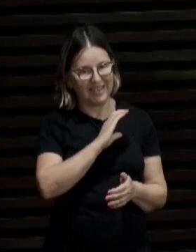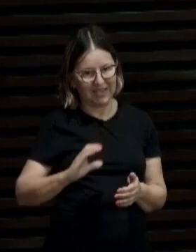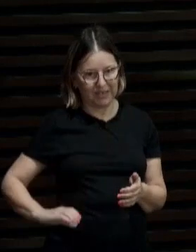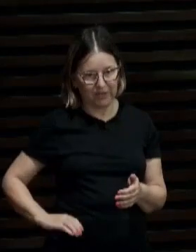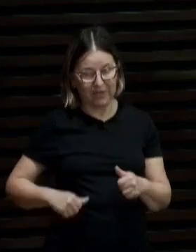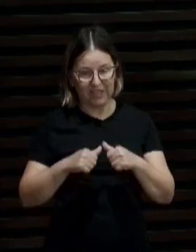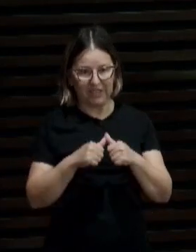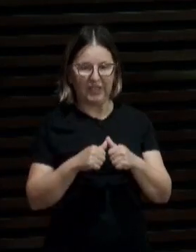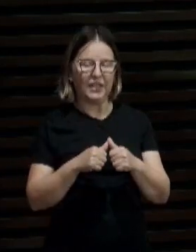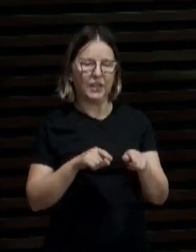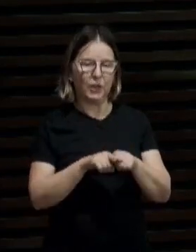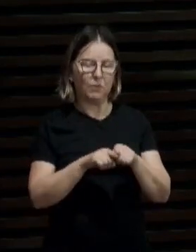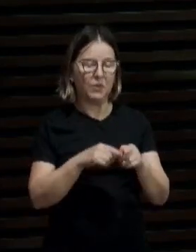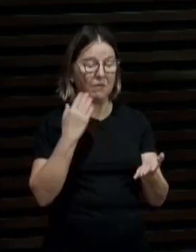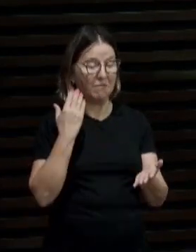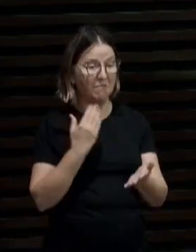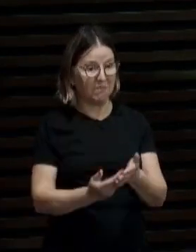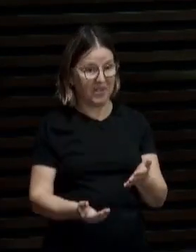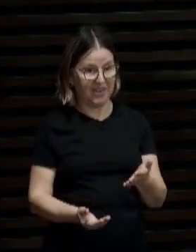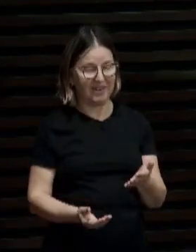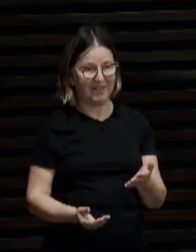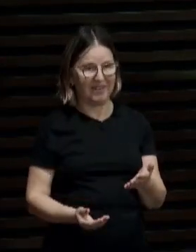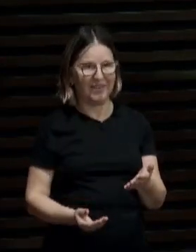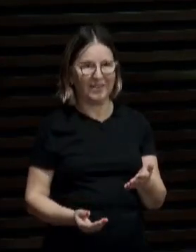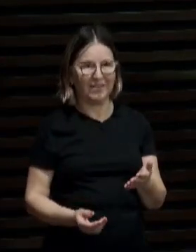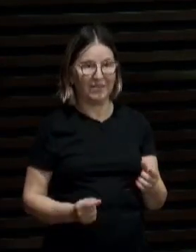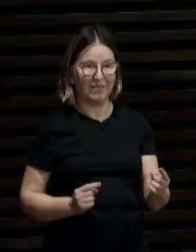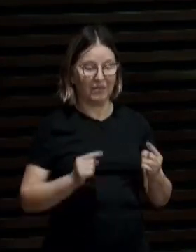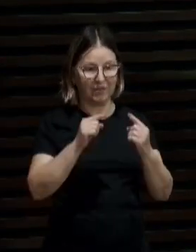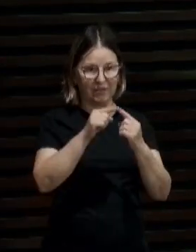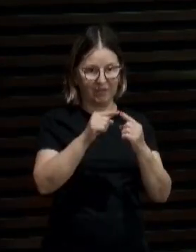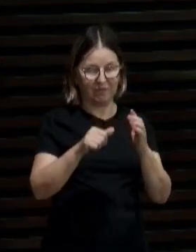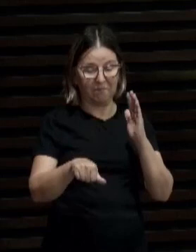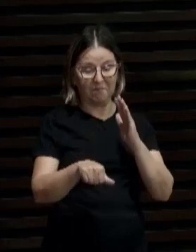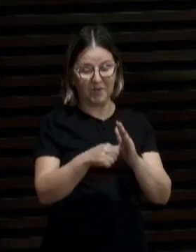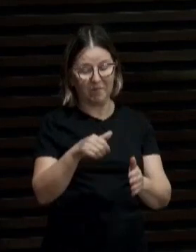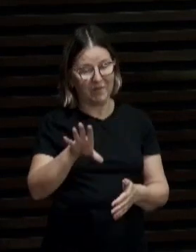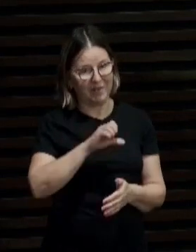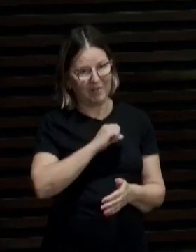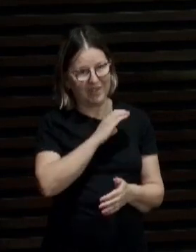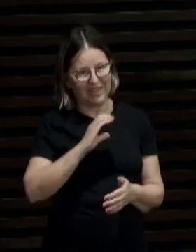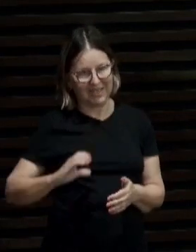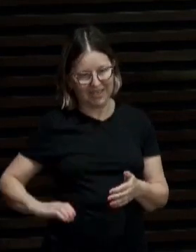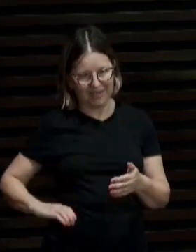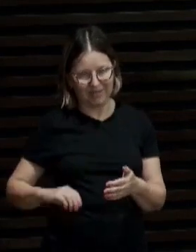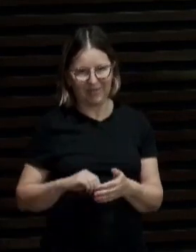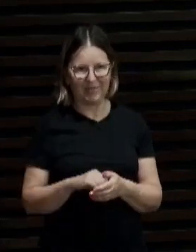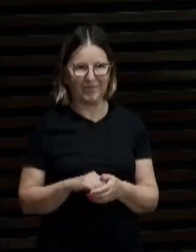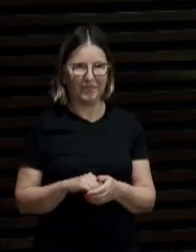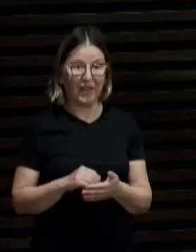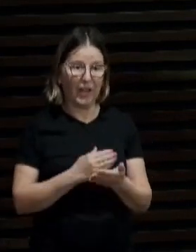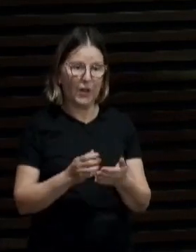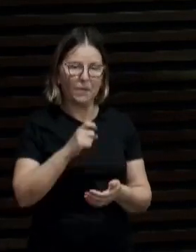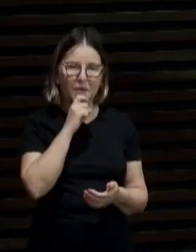igreja que não prioriza aquele que é o amor, também não prioriza os relacionamentos e assim tende ao